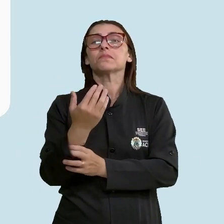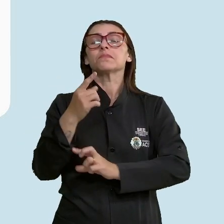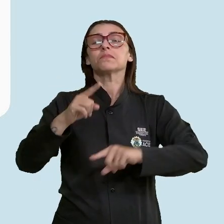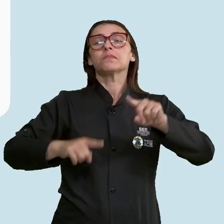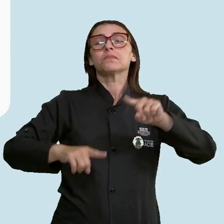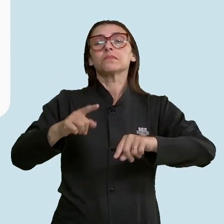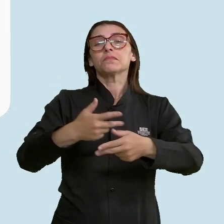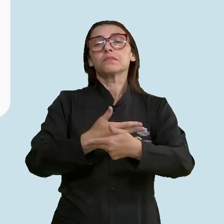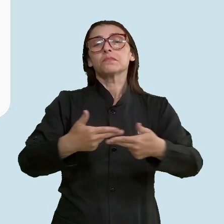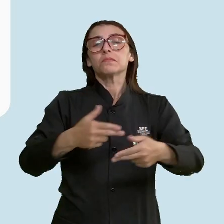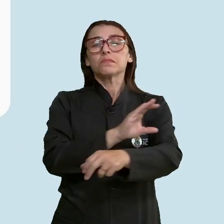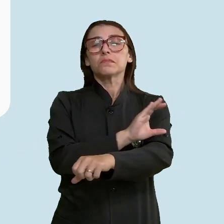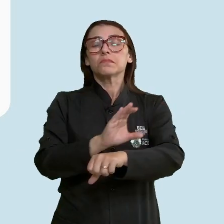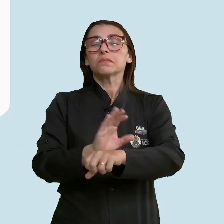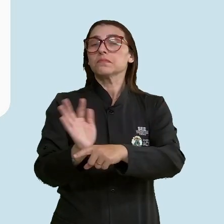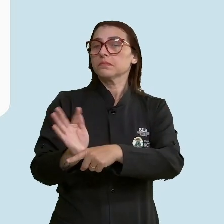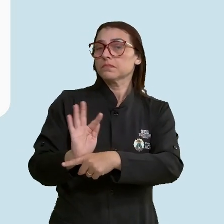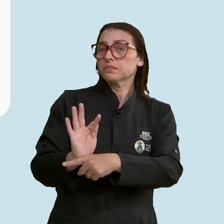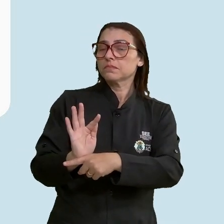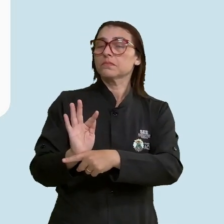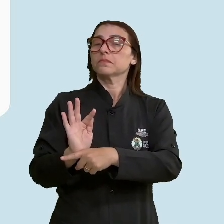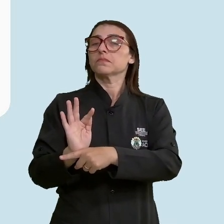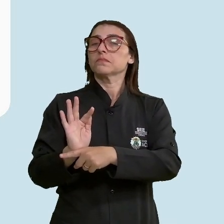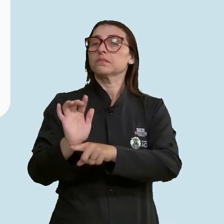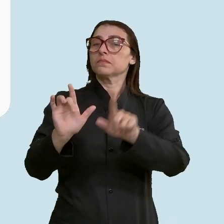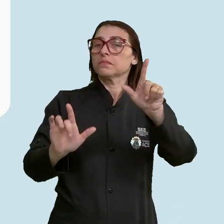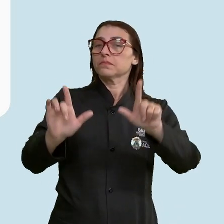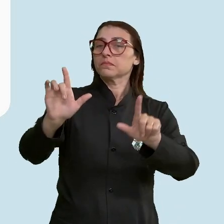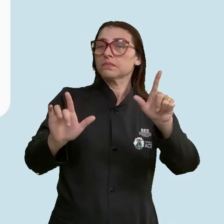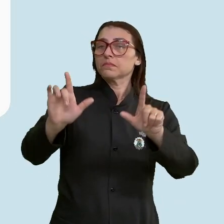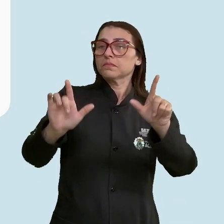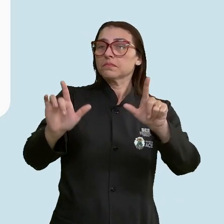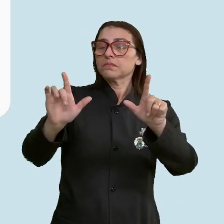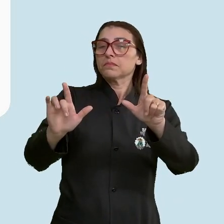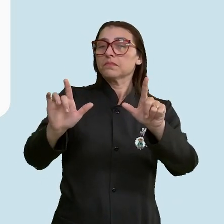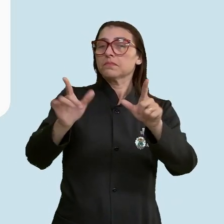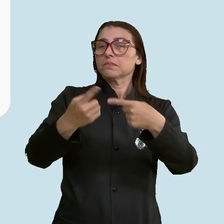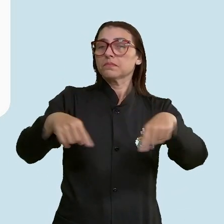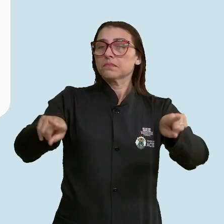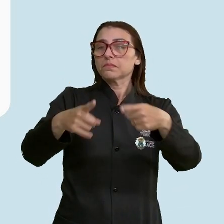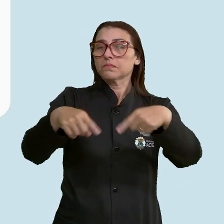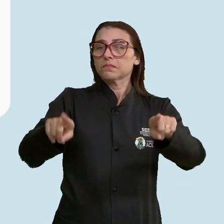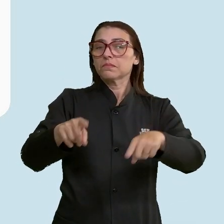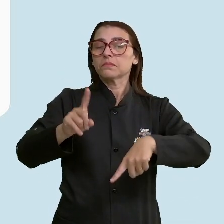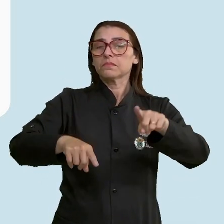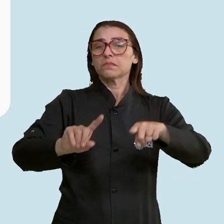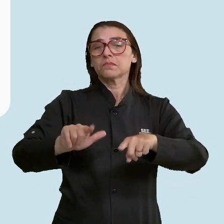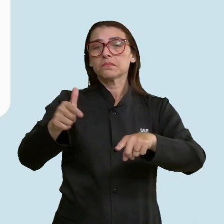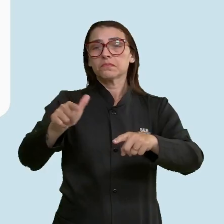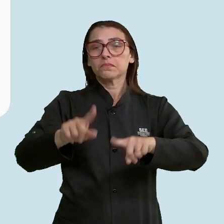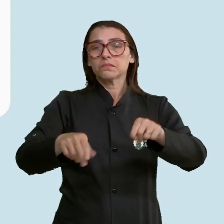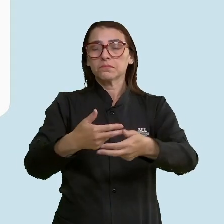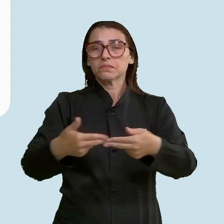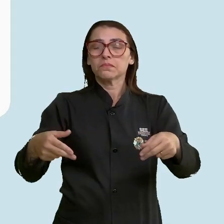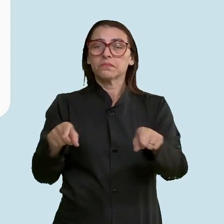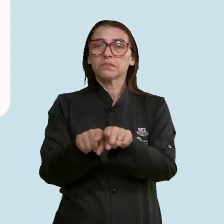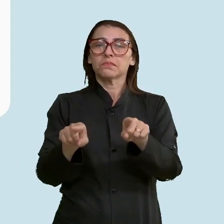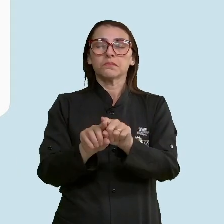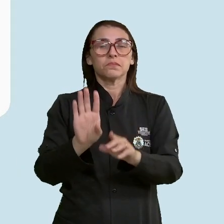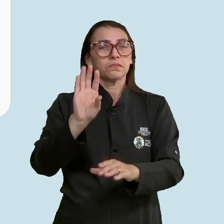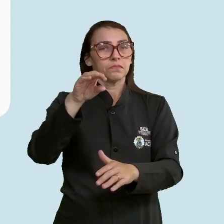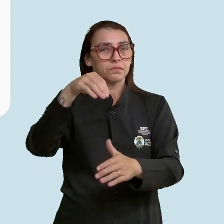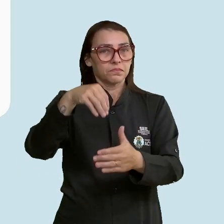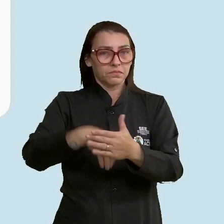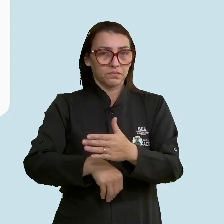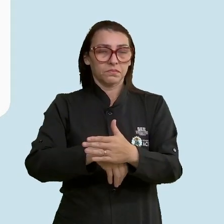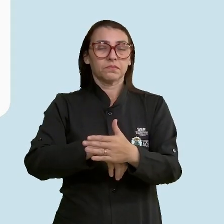culturais. Como eu disse, os filmes, os programas de televisão, a música, e outros produtos dentro de